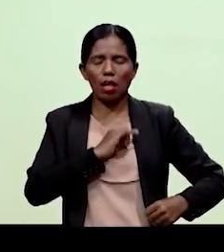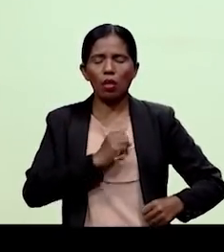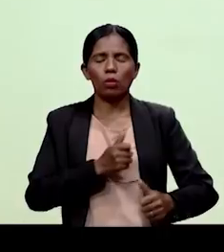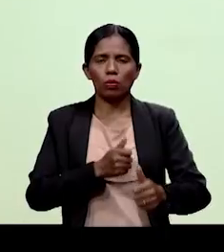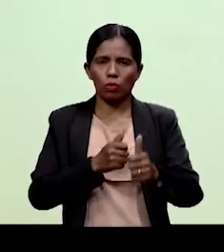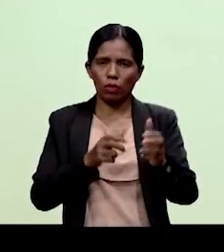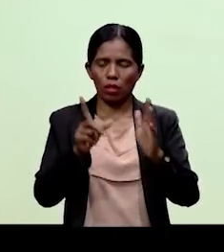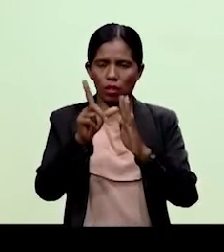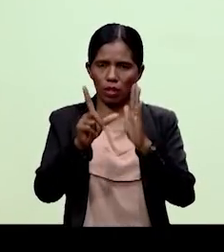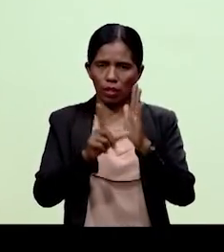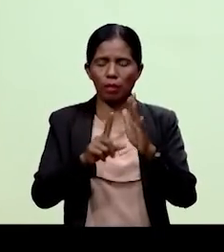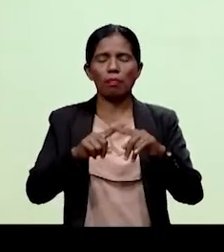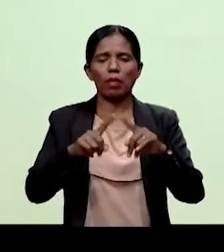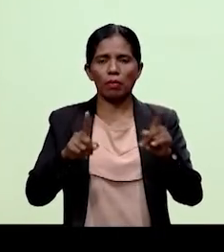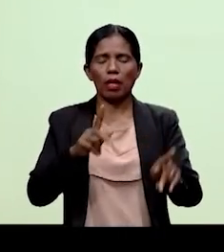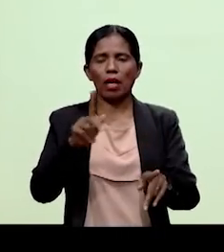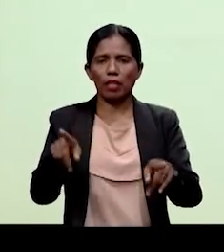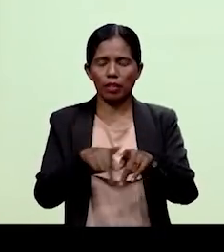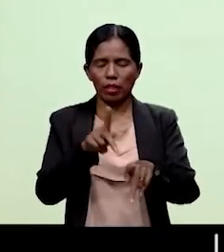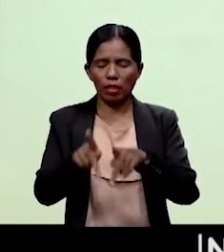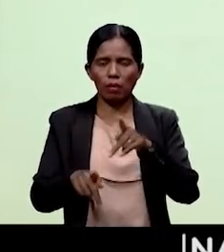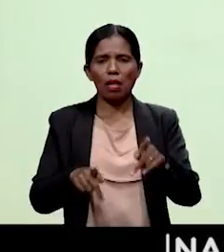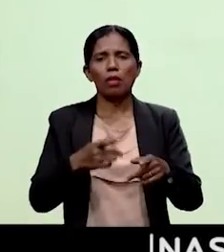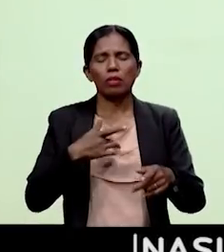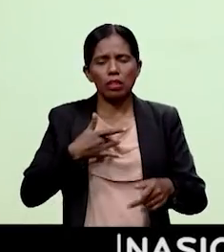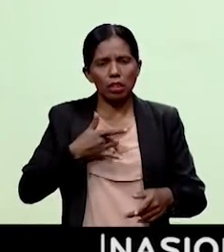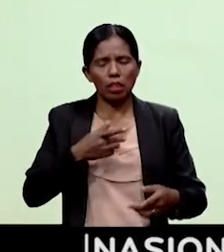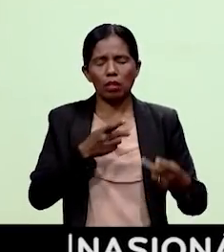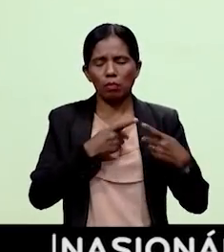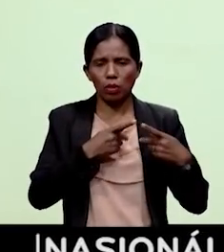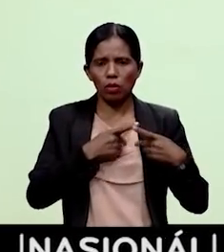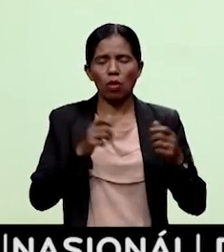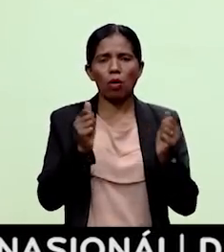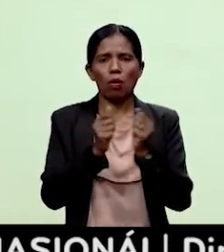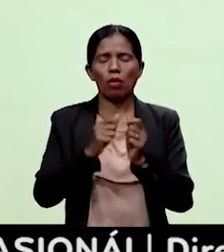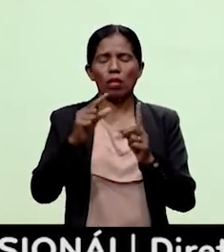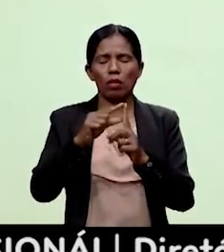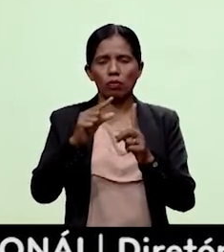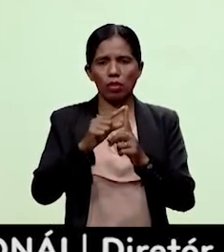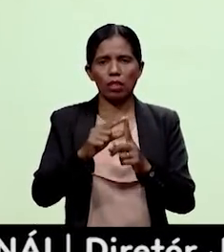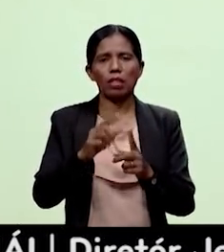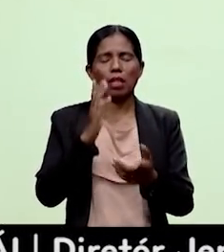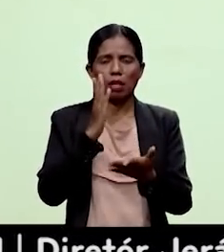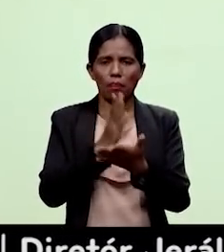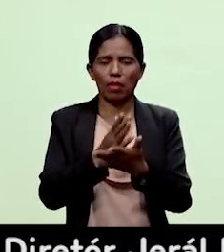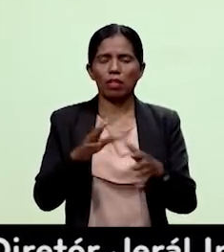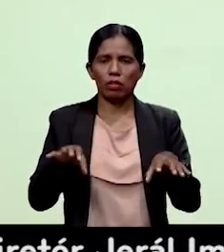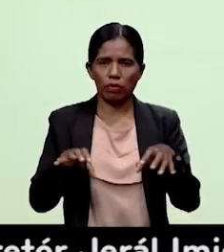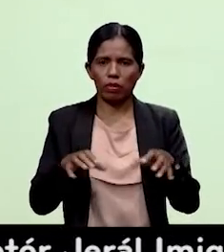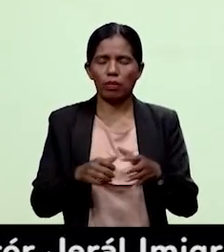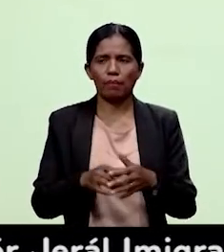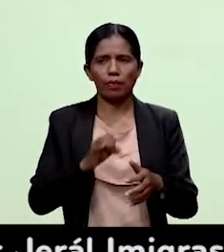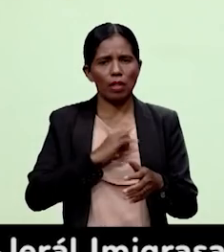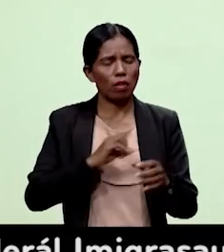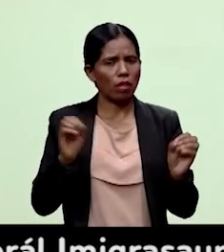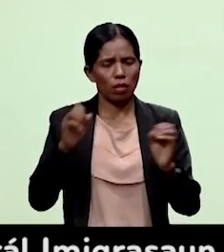cidadão, no dar ser humano, ao Lara Moras, ao liafuan de Ezonera. Portanto, ao entende, ao